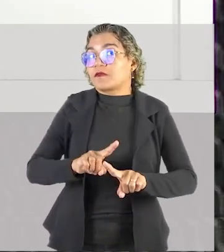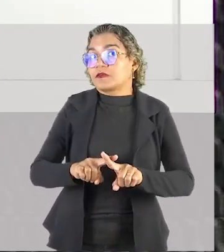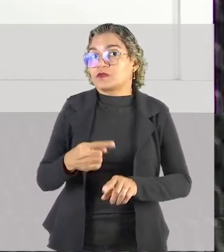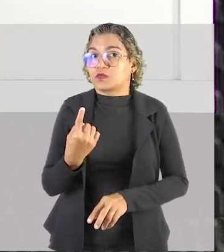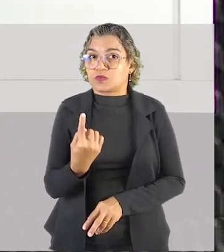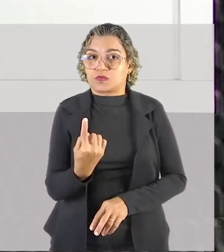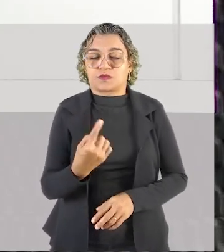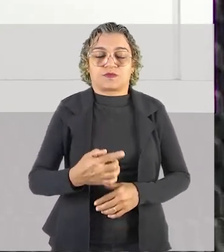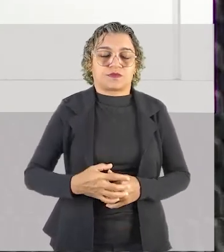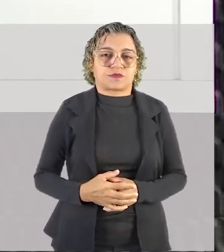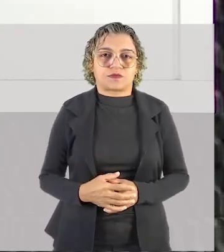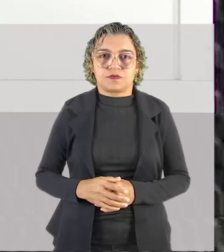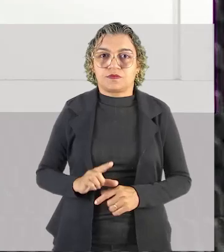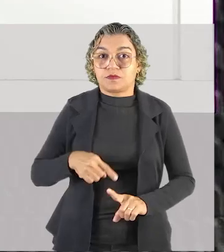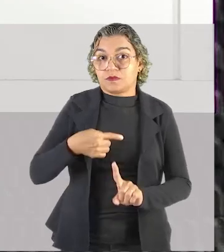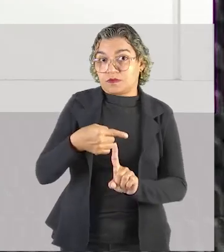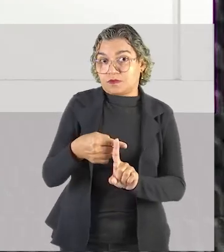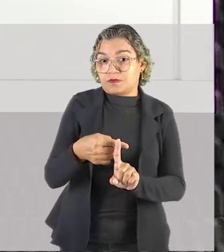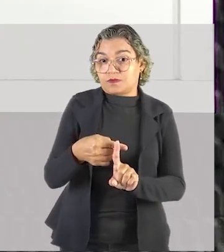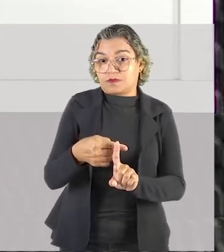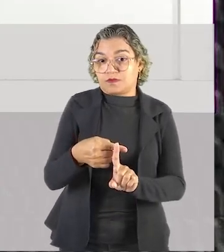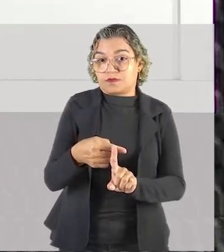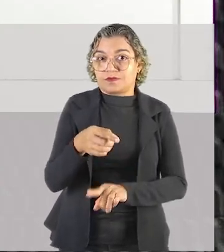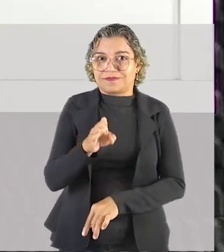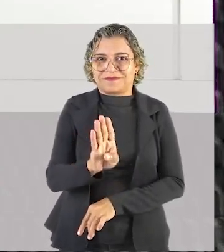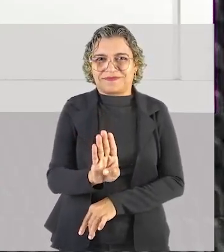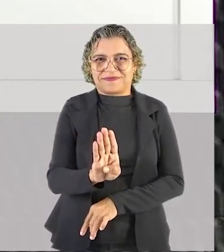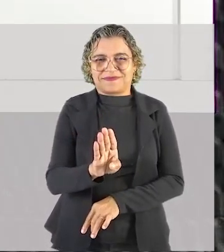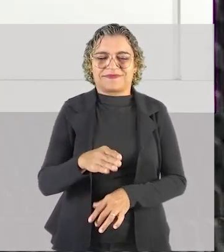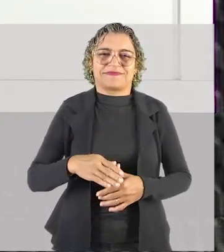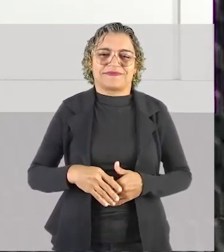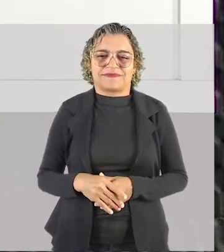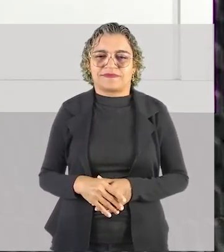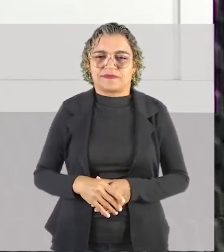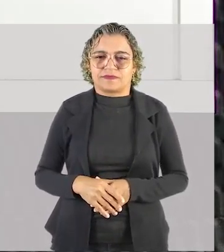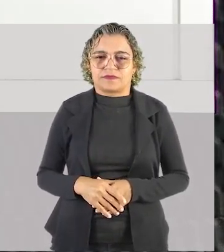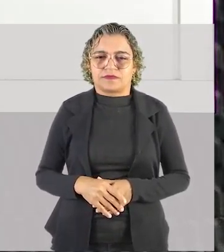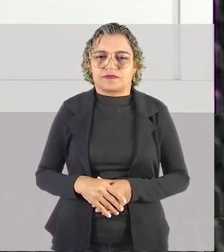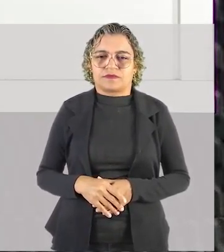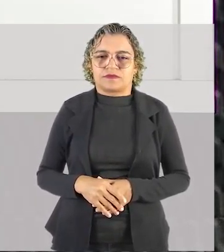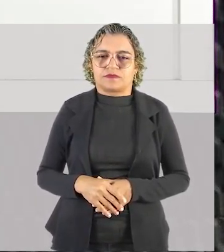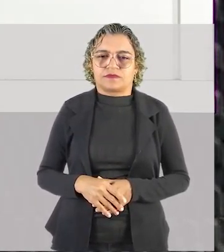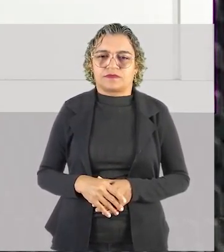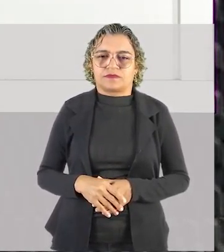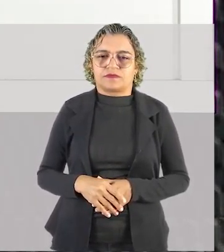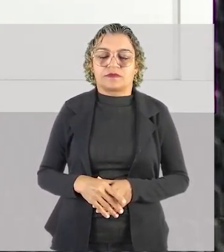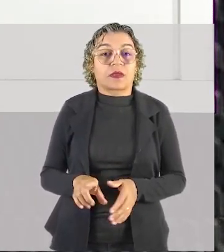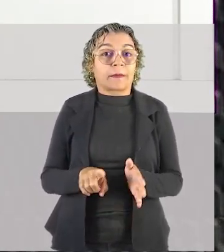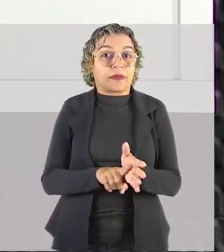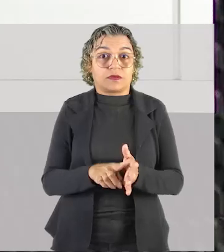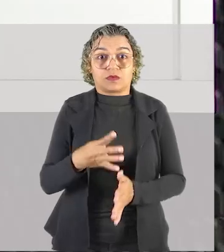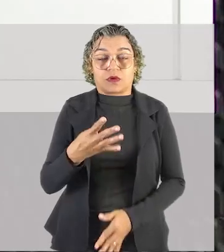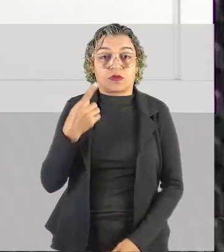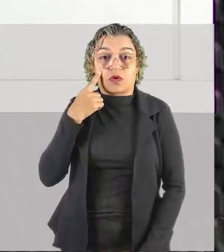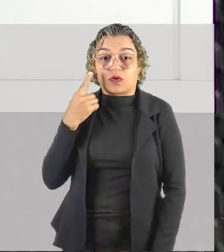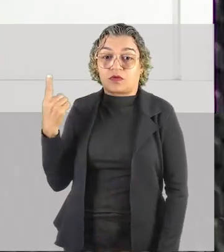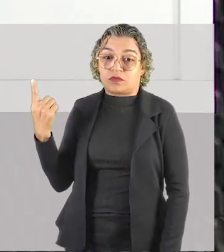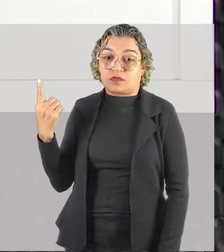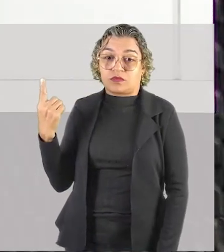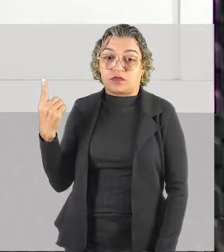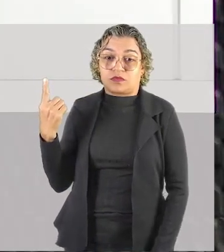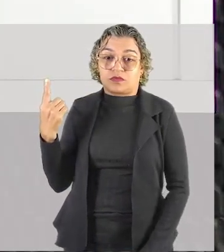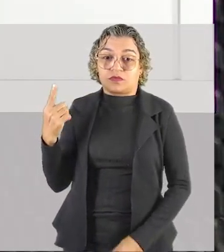1 mais b. Ora, aqui dá menos 4, né? E vai para